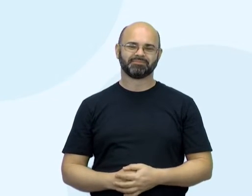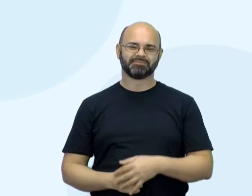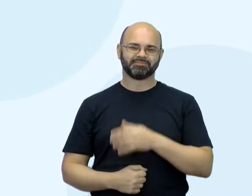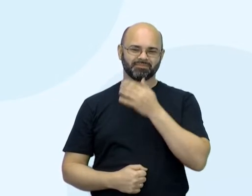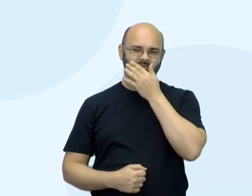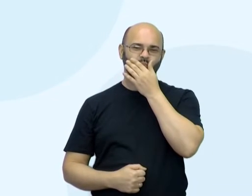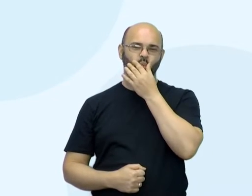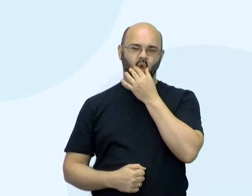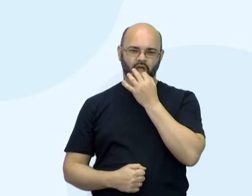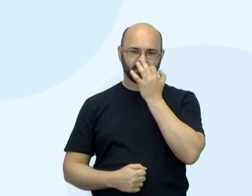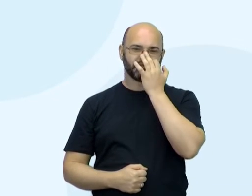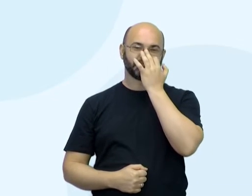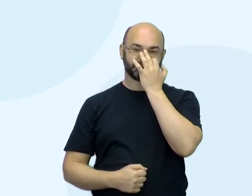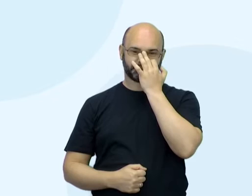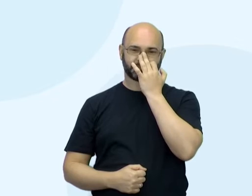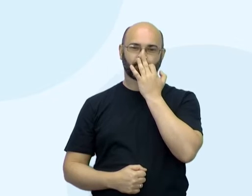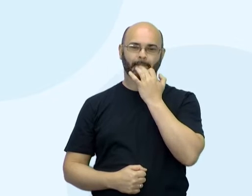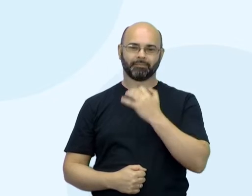Biomecânica.